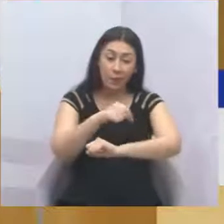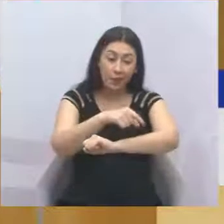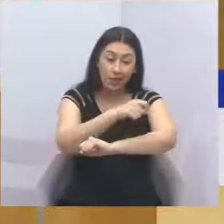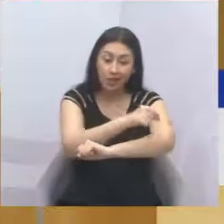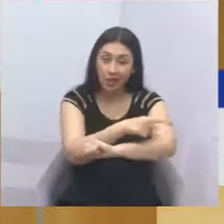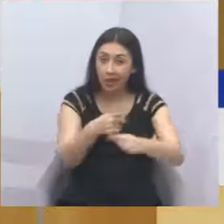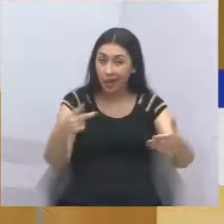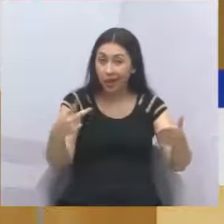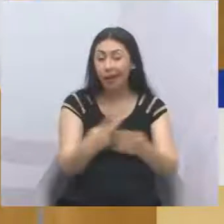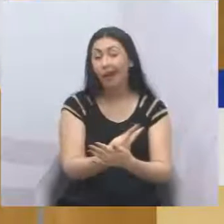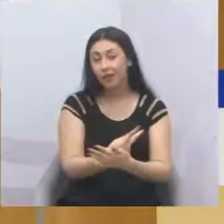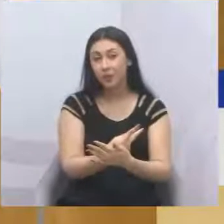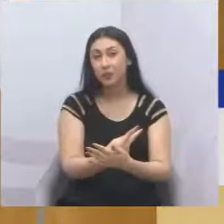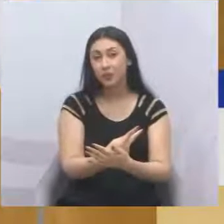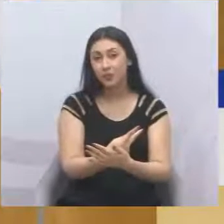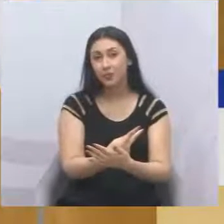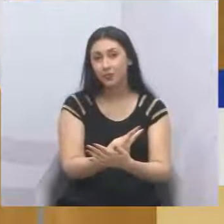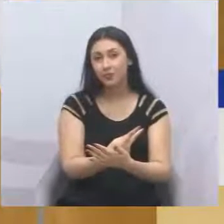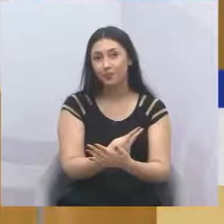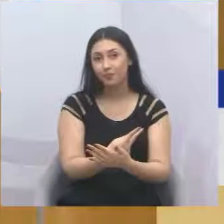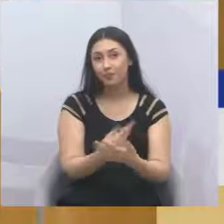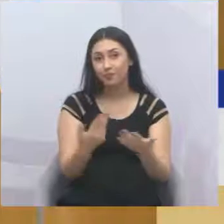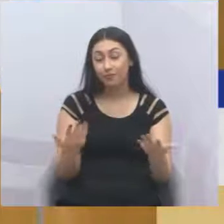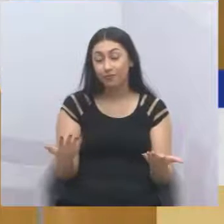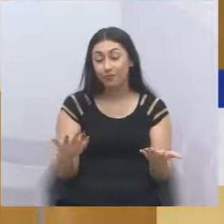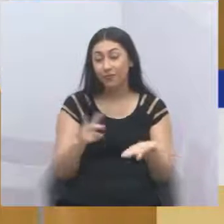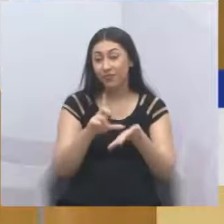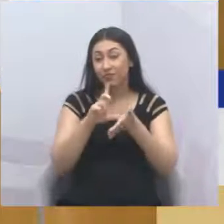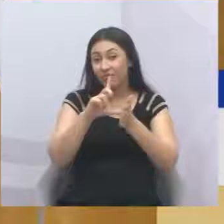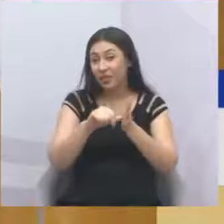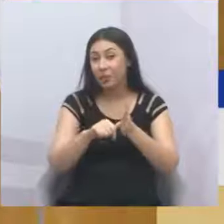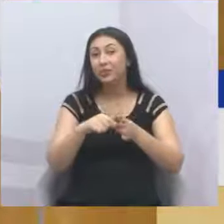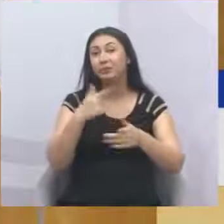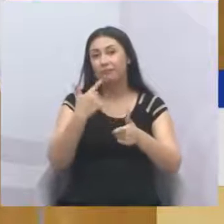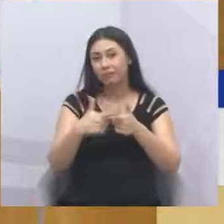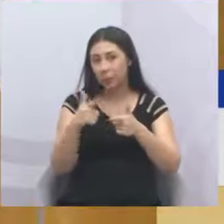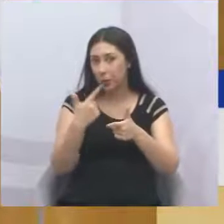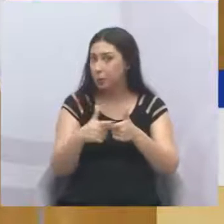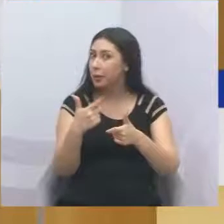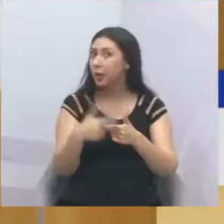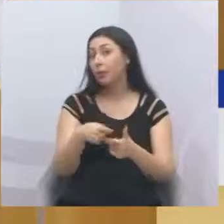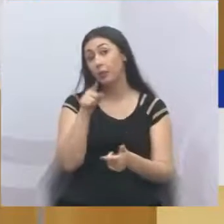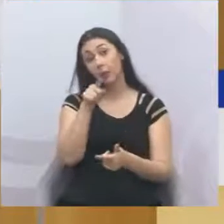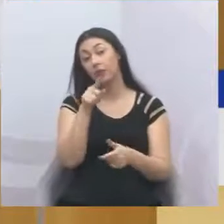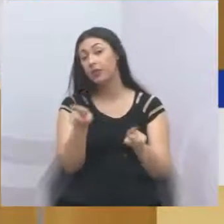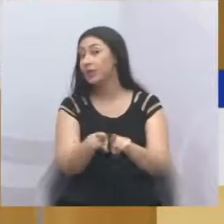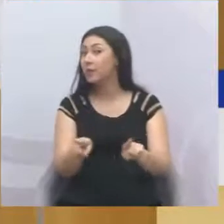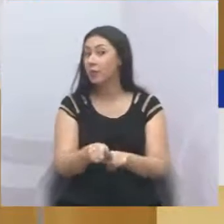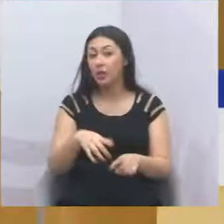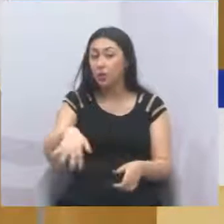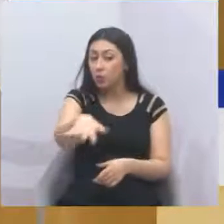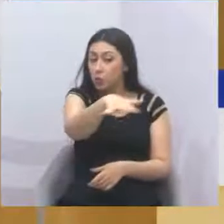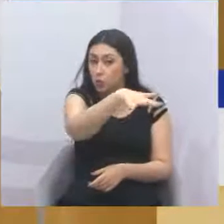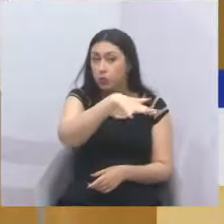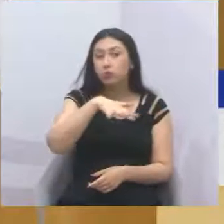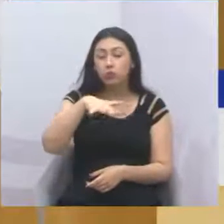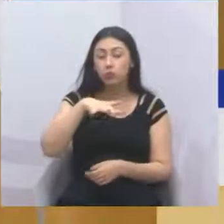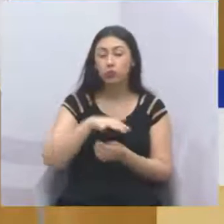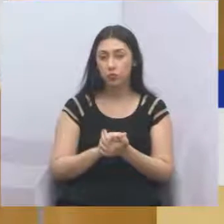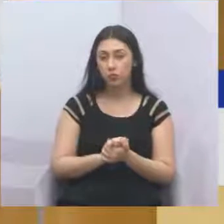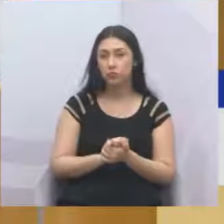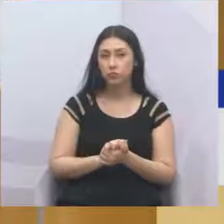forma equivocada, de forma errada, está causando um problema para você e para toda a